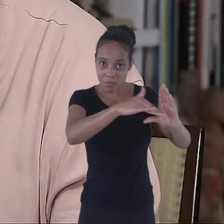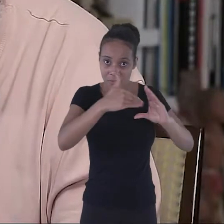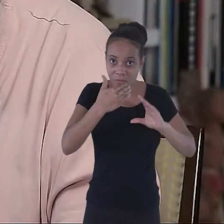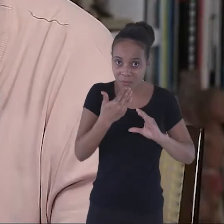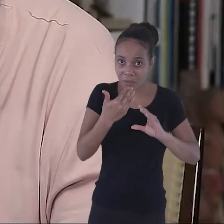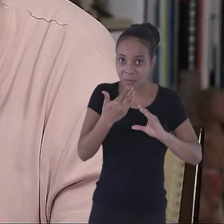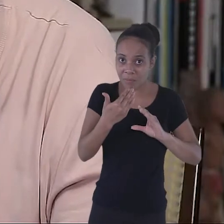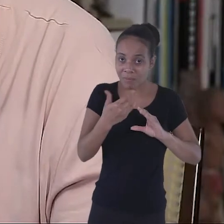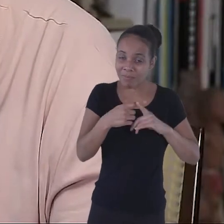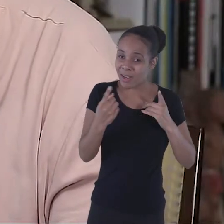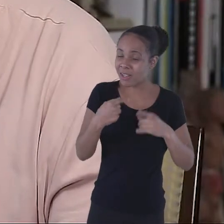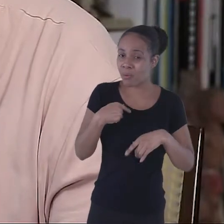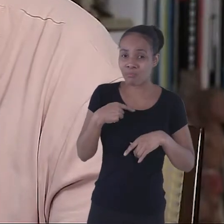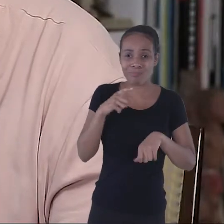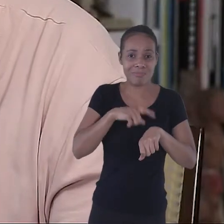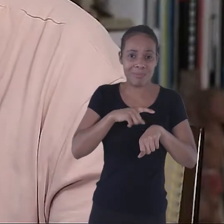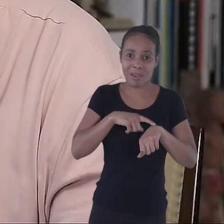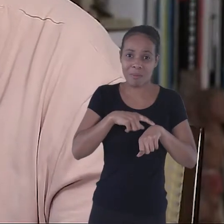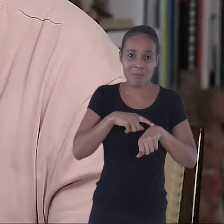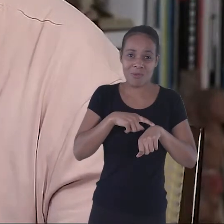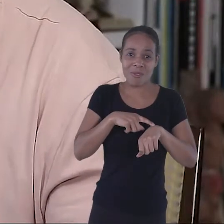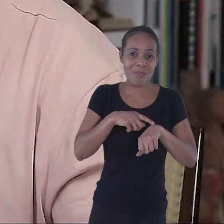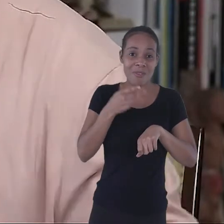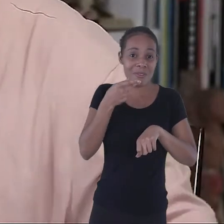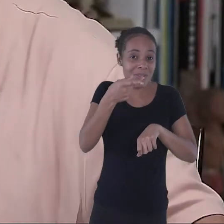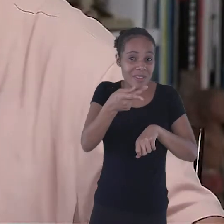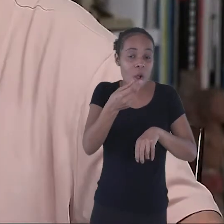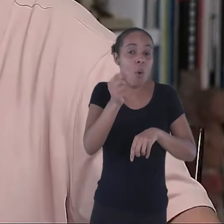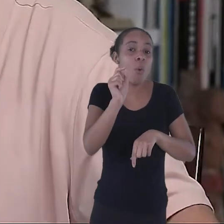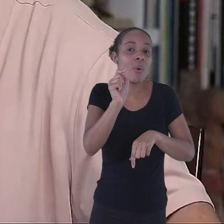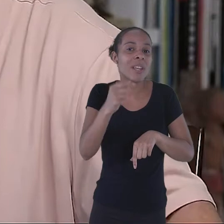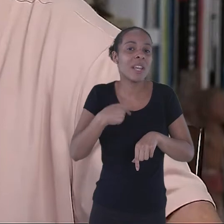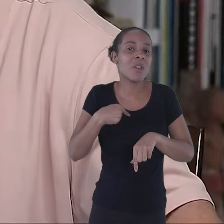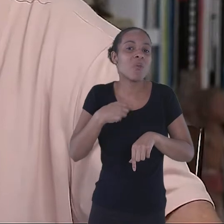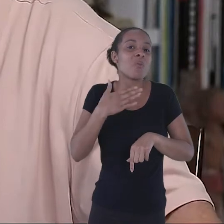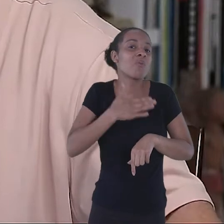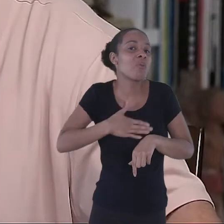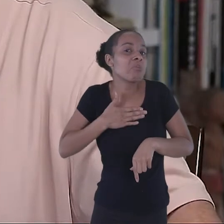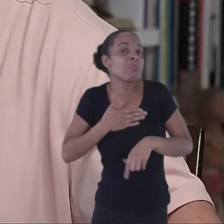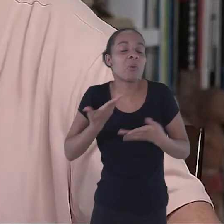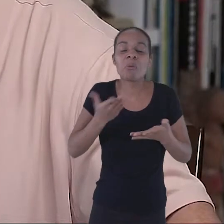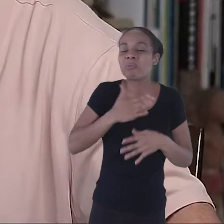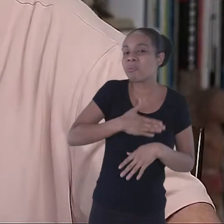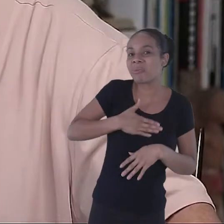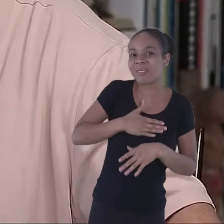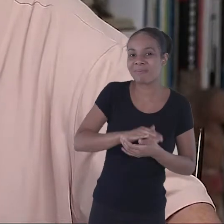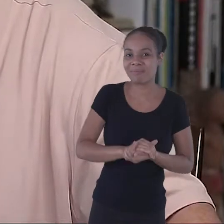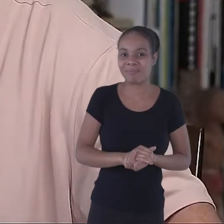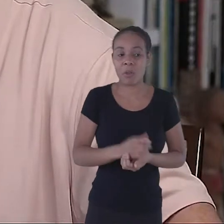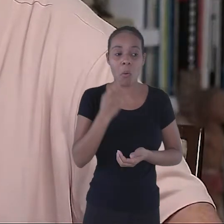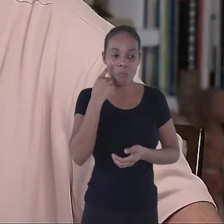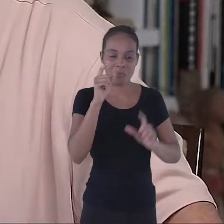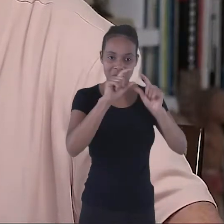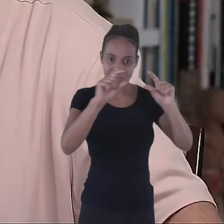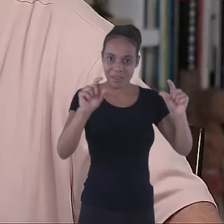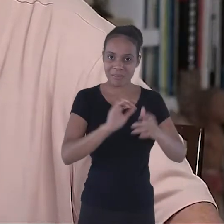Abre aspas. Stepan, não basta ter tido infância. Tem que